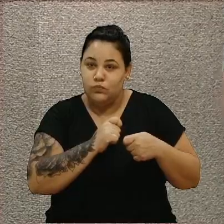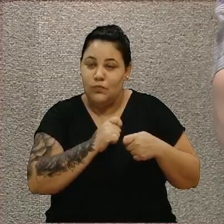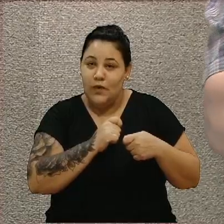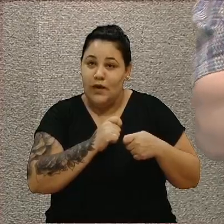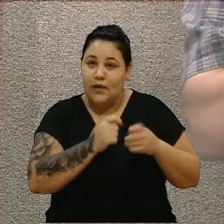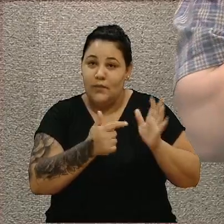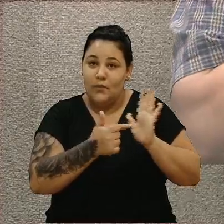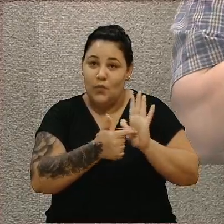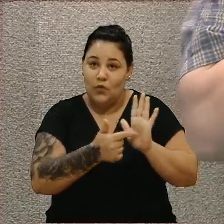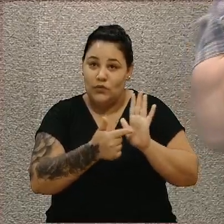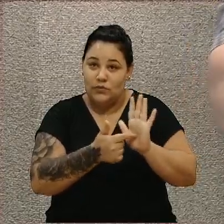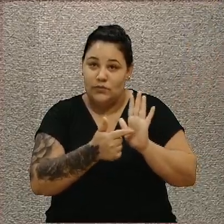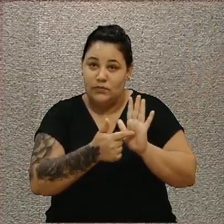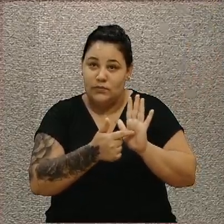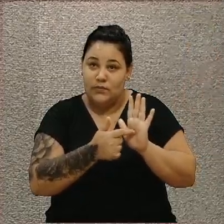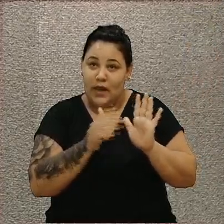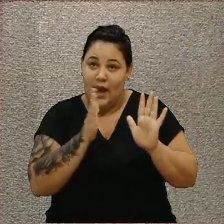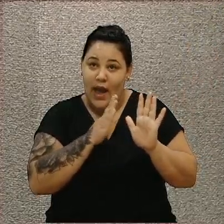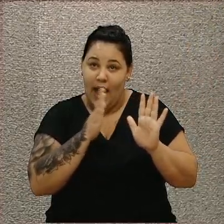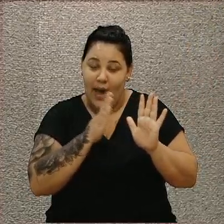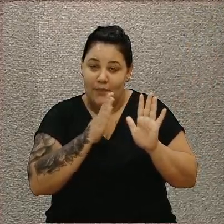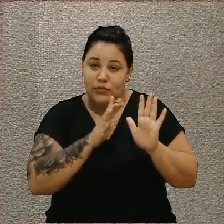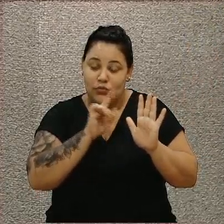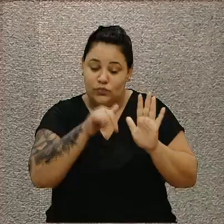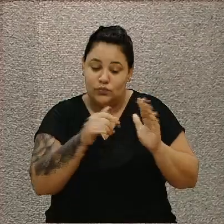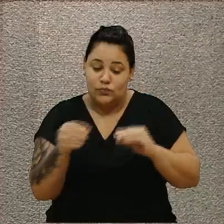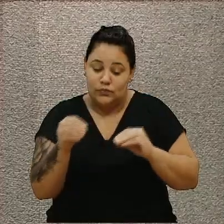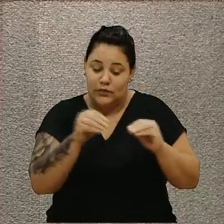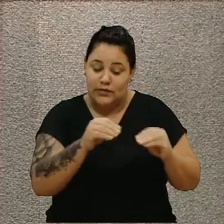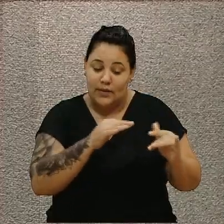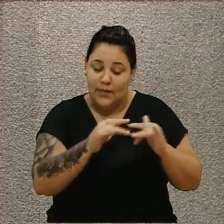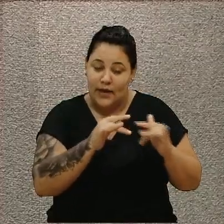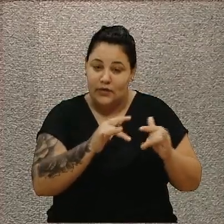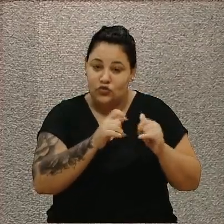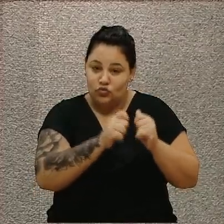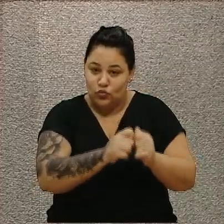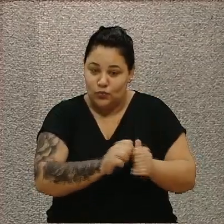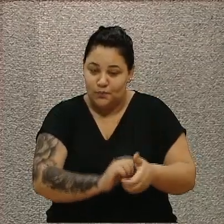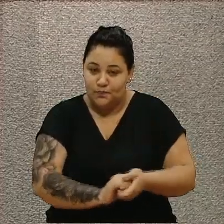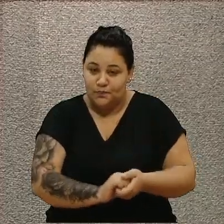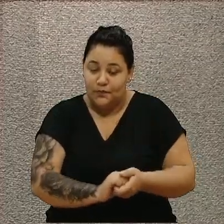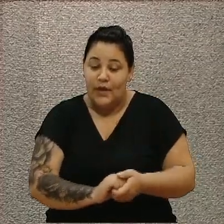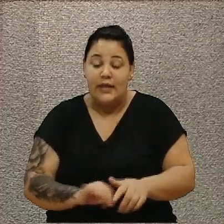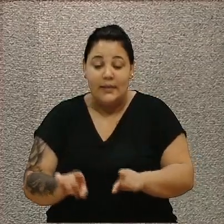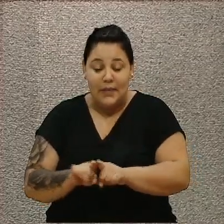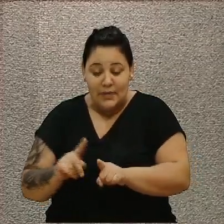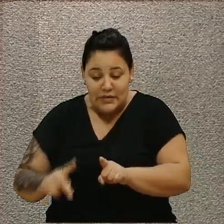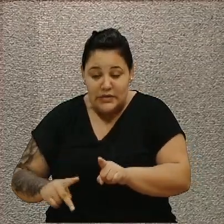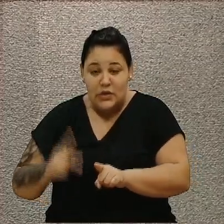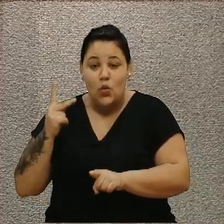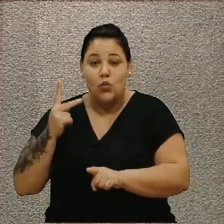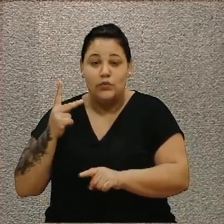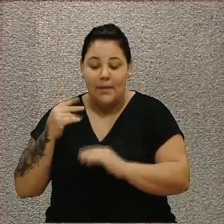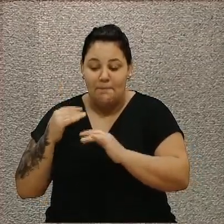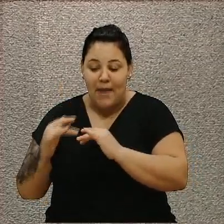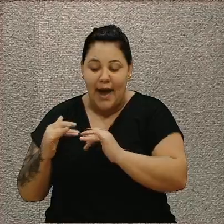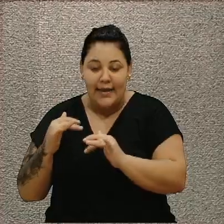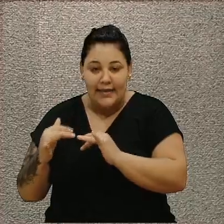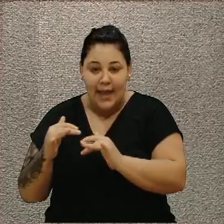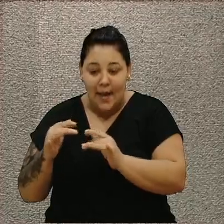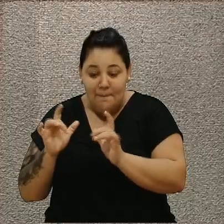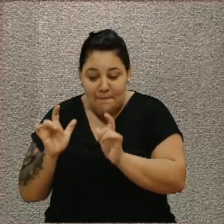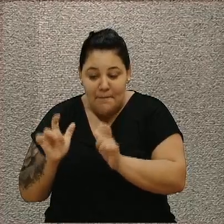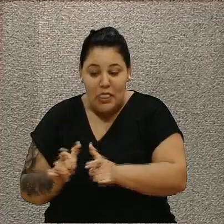essa máquina para cá junto com o seu tender. Inclusive, uma segunda máquina menor está